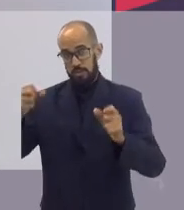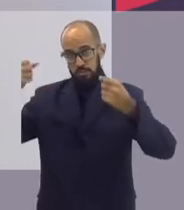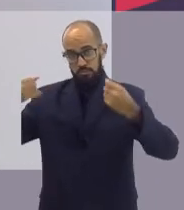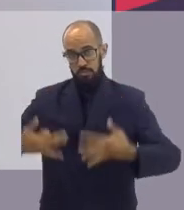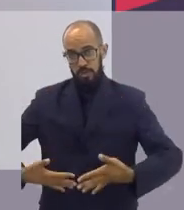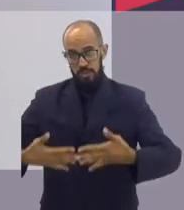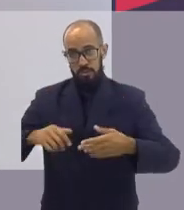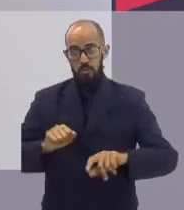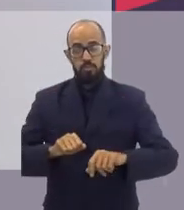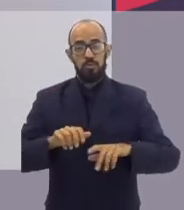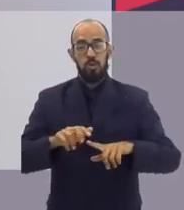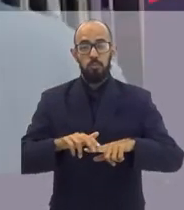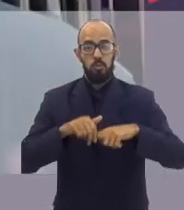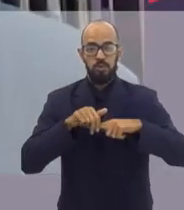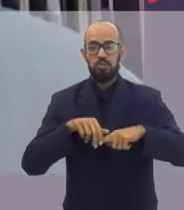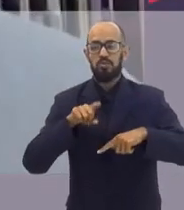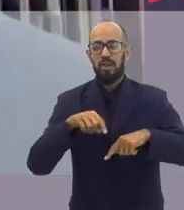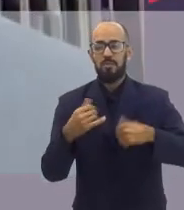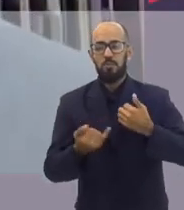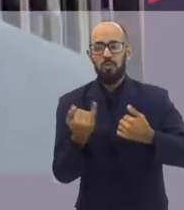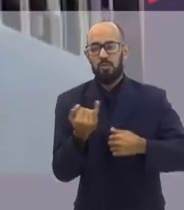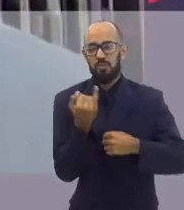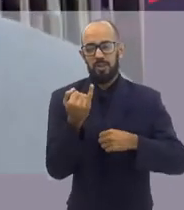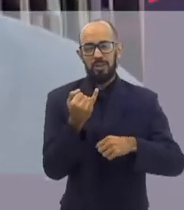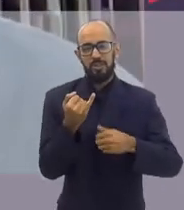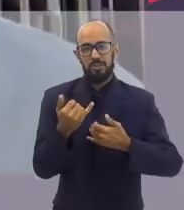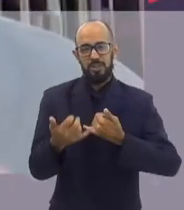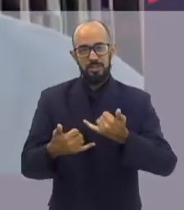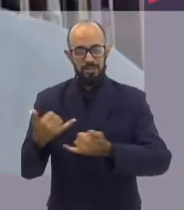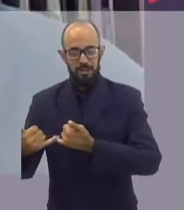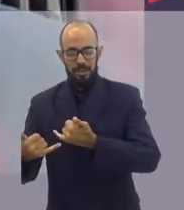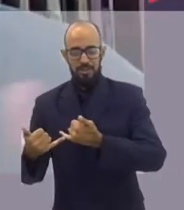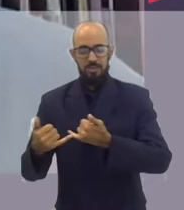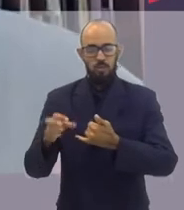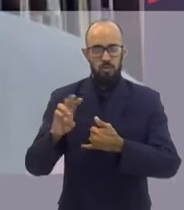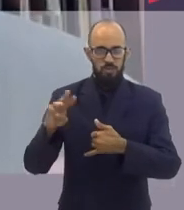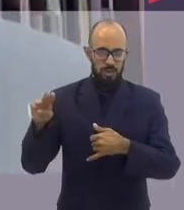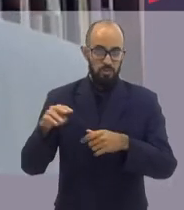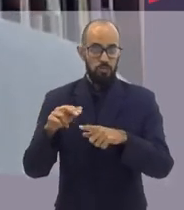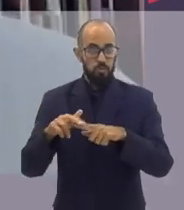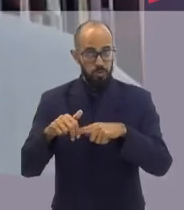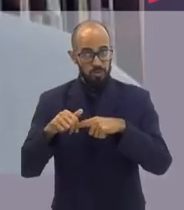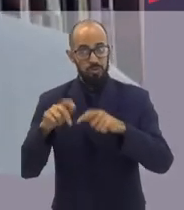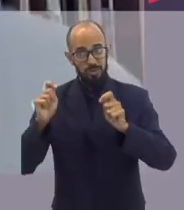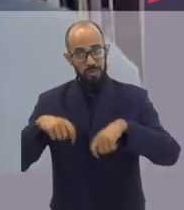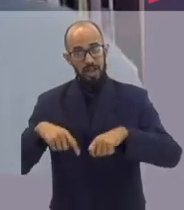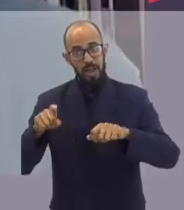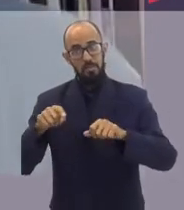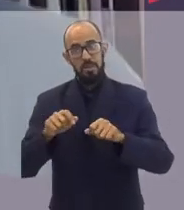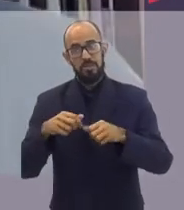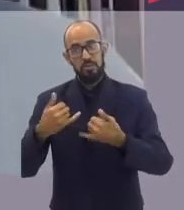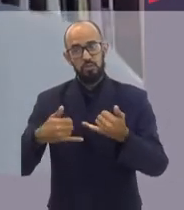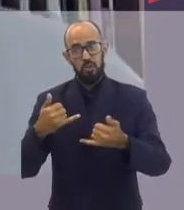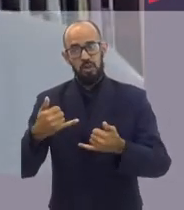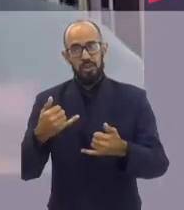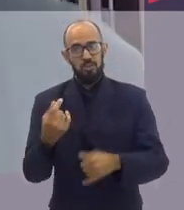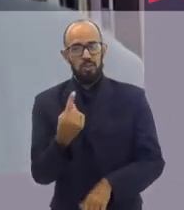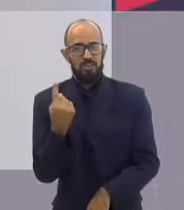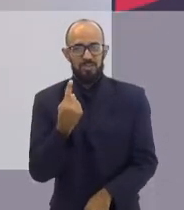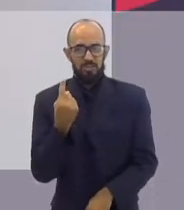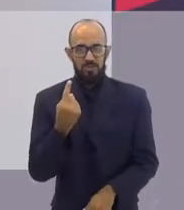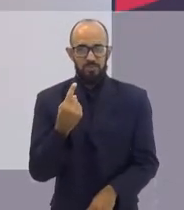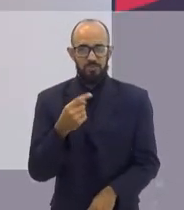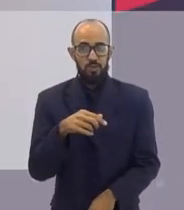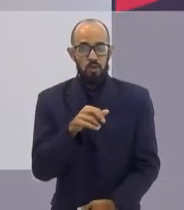Né? Então, essa interação com o site é bastante importante, porque, como eu já falei, pode até jogar sozinho. Porque quem joga com o François